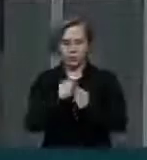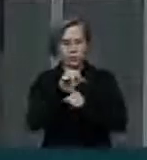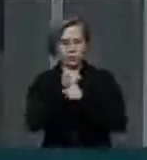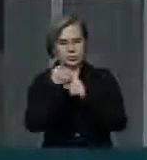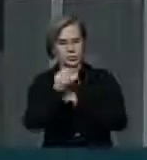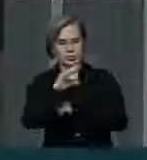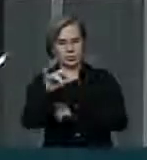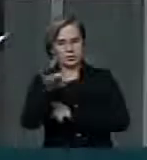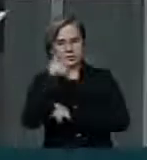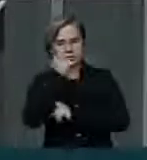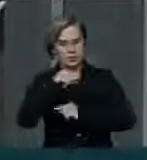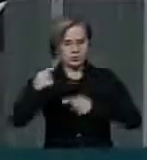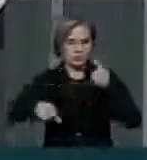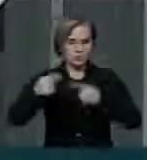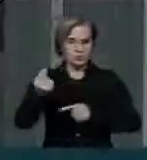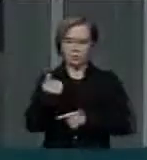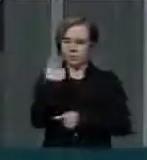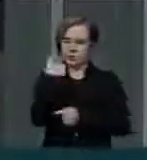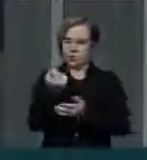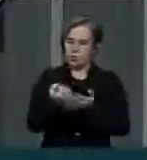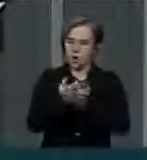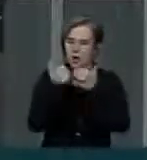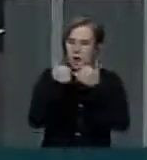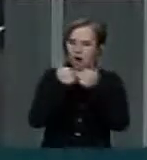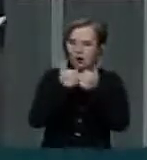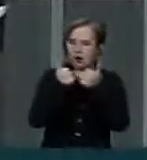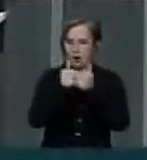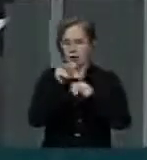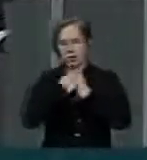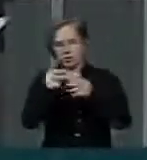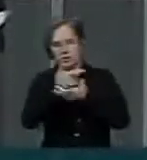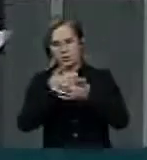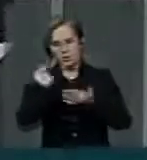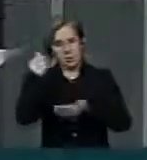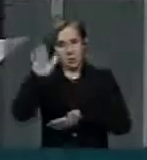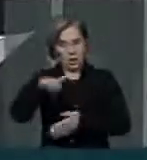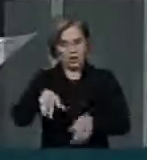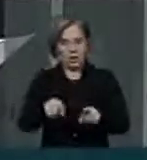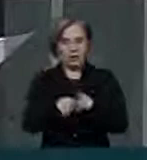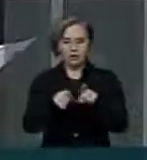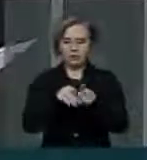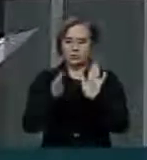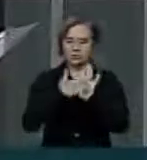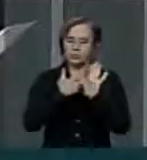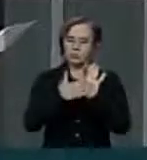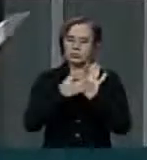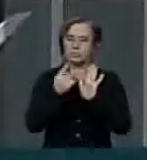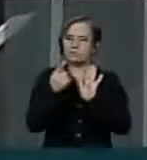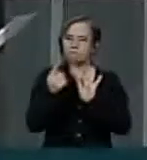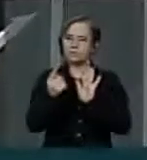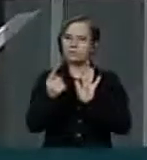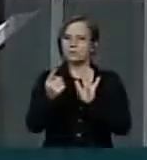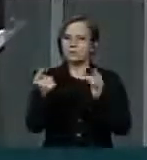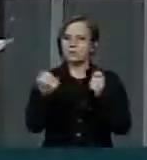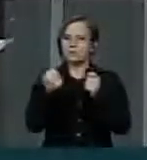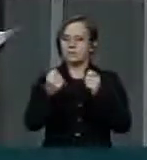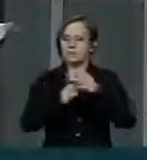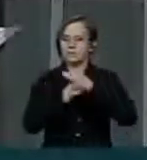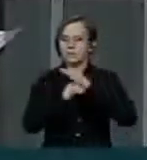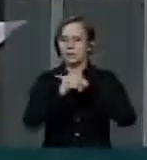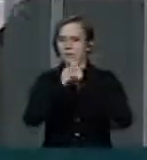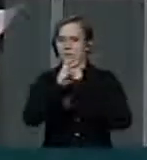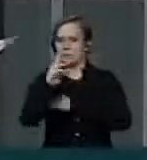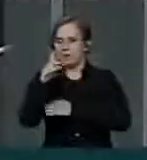discutir barateamento das tarifas. Chegamos a um conjunto de propostas, entre elas uma que a Petrobras, na